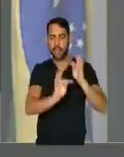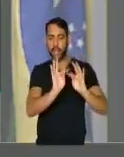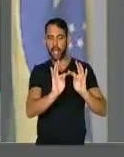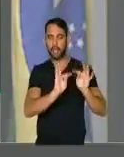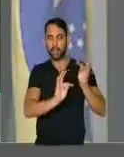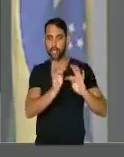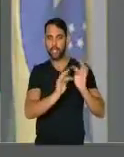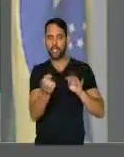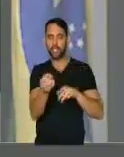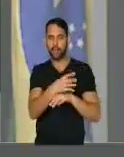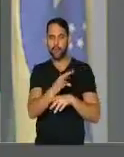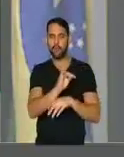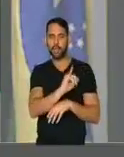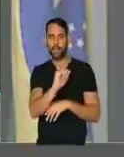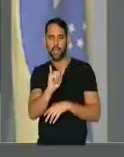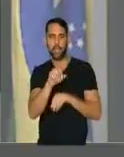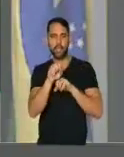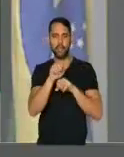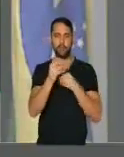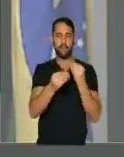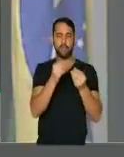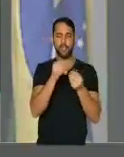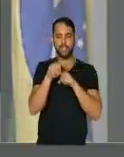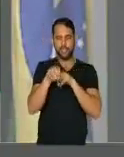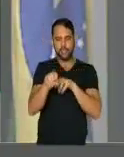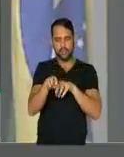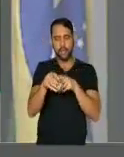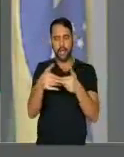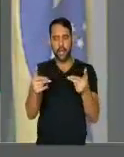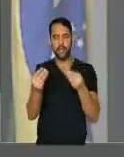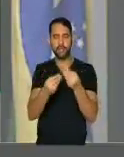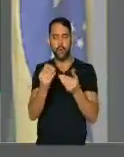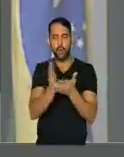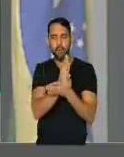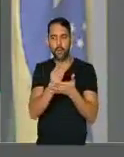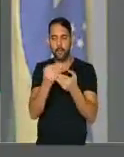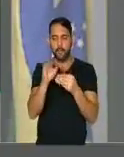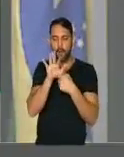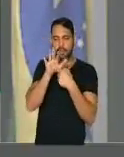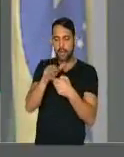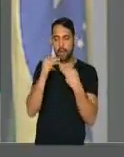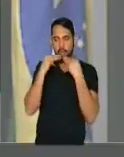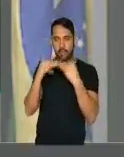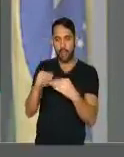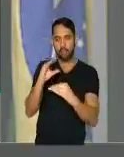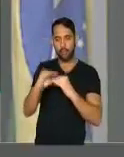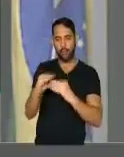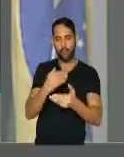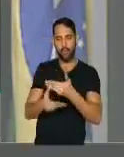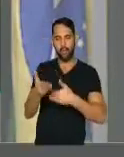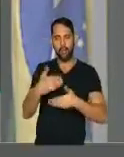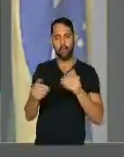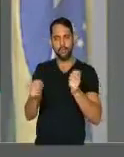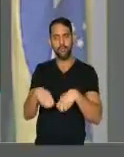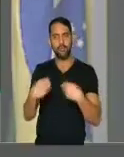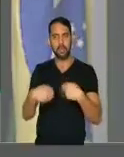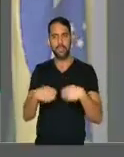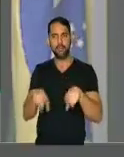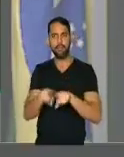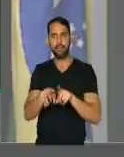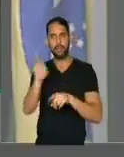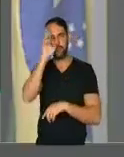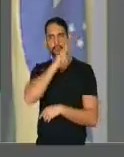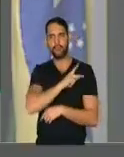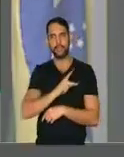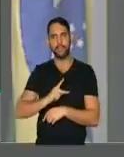esse tipo de ensino, a esse tipo inovador, né, de passar a mensagem, de se comunicar, nós temos que também,